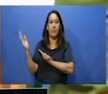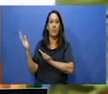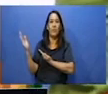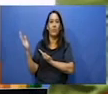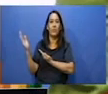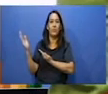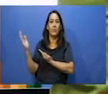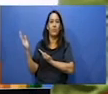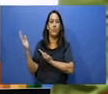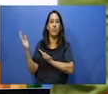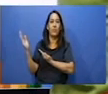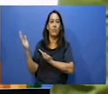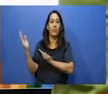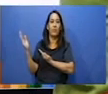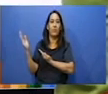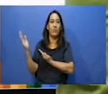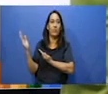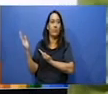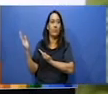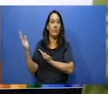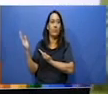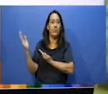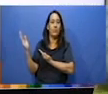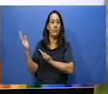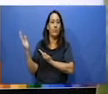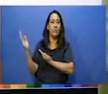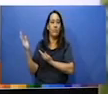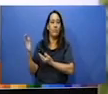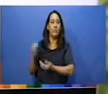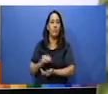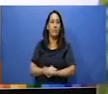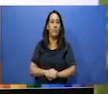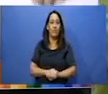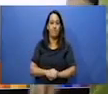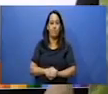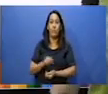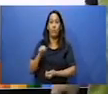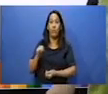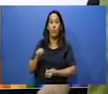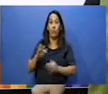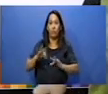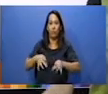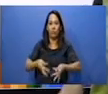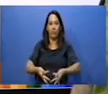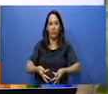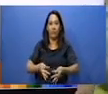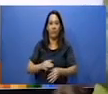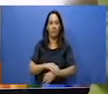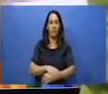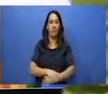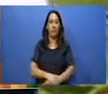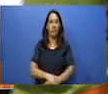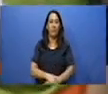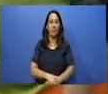de abril de 2019. Ponto.